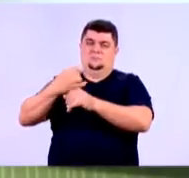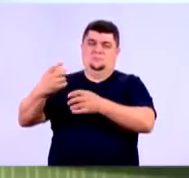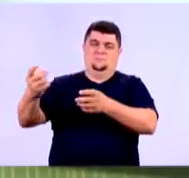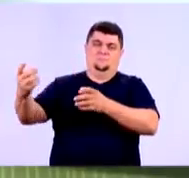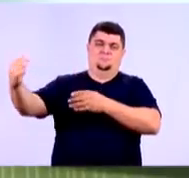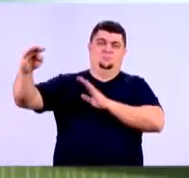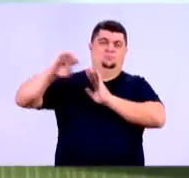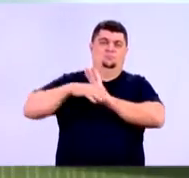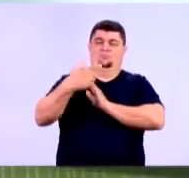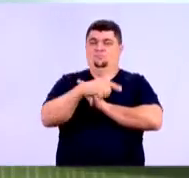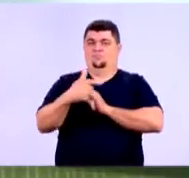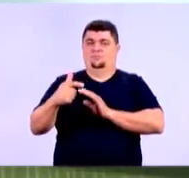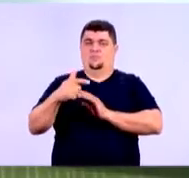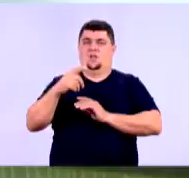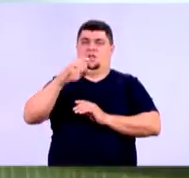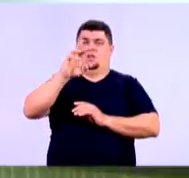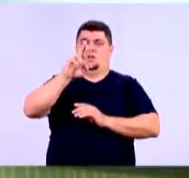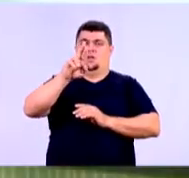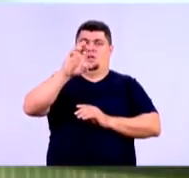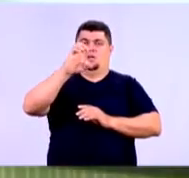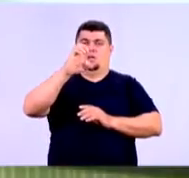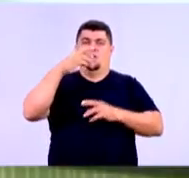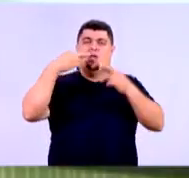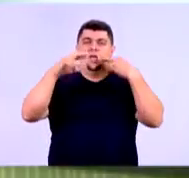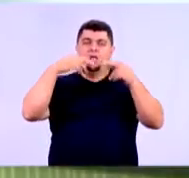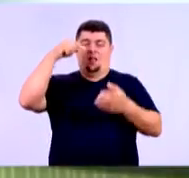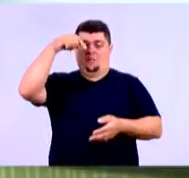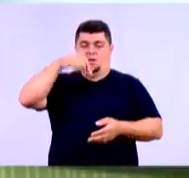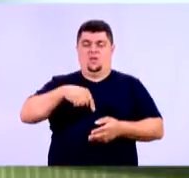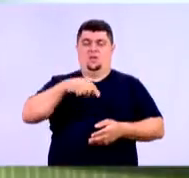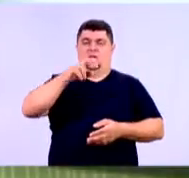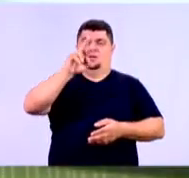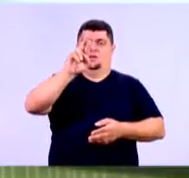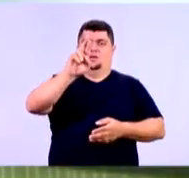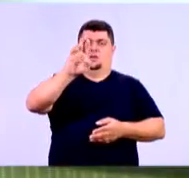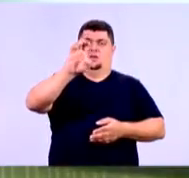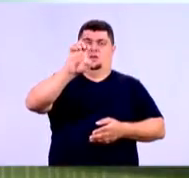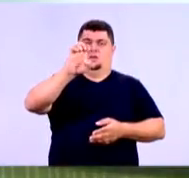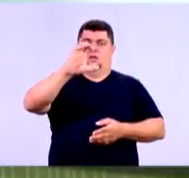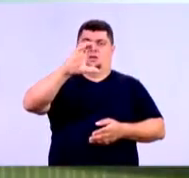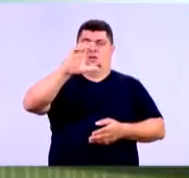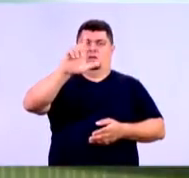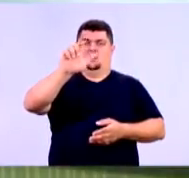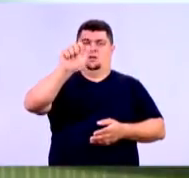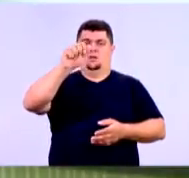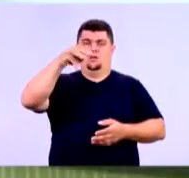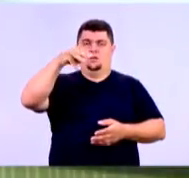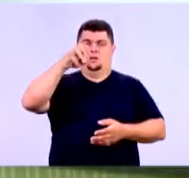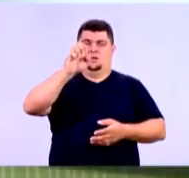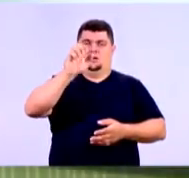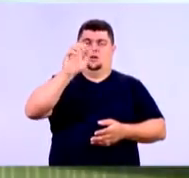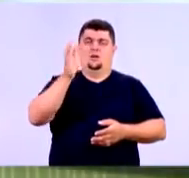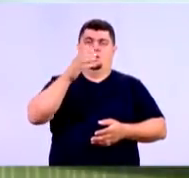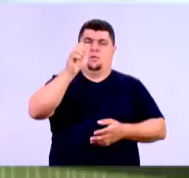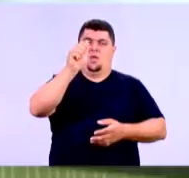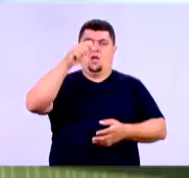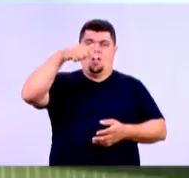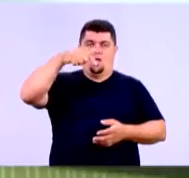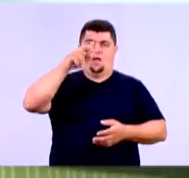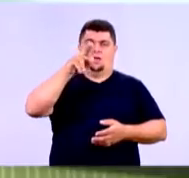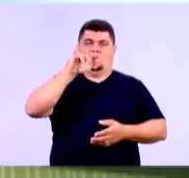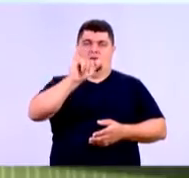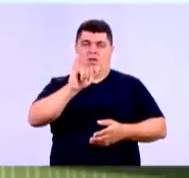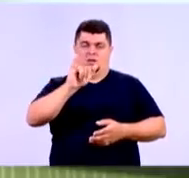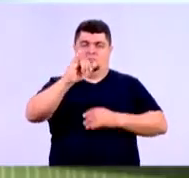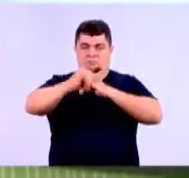bem famoso que chama Reclame Aqui. Ele é um site que o consumidor faz denúncia. Eu comprei isso, comprei um celular de uma